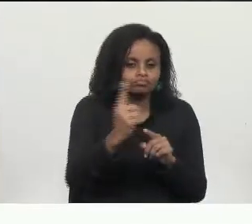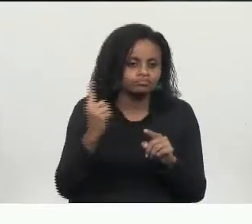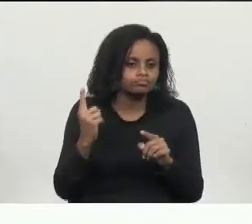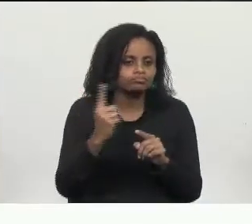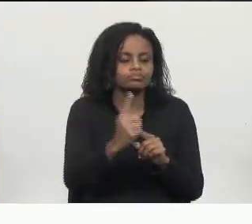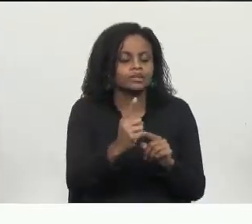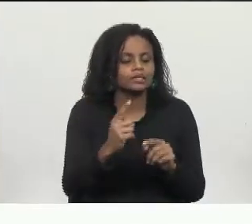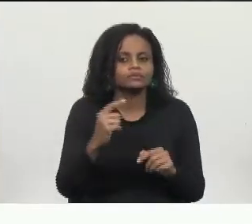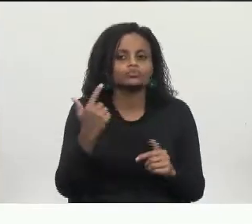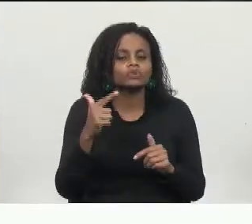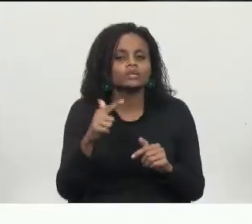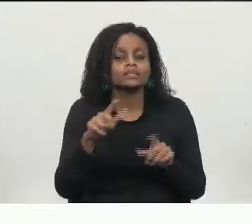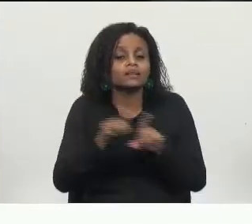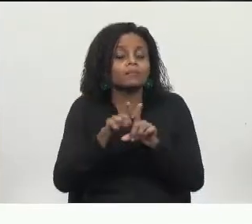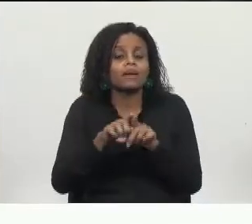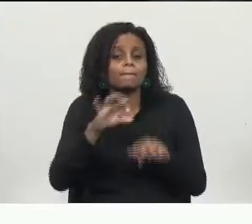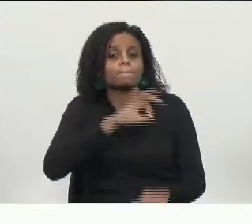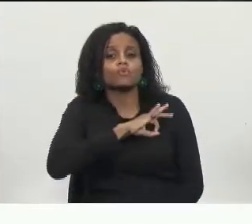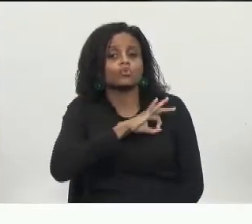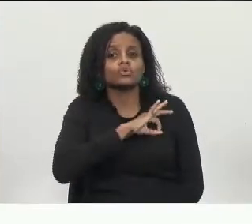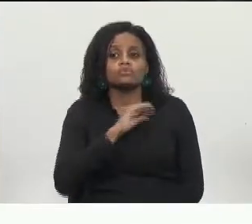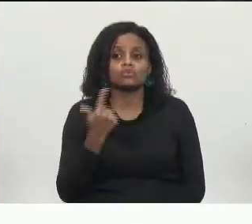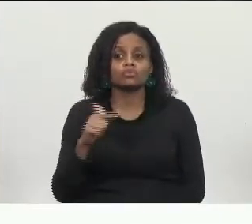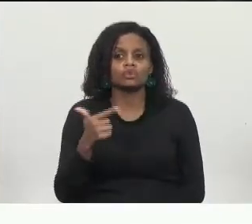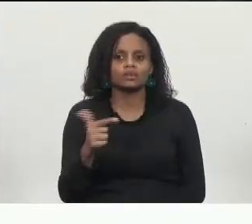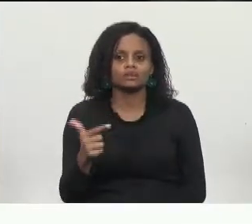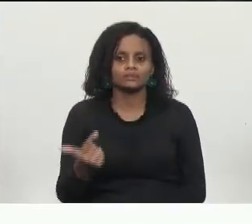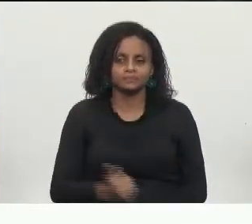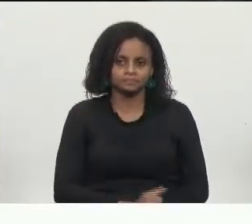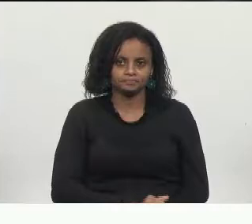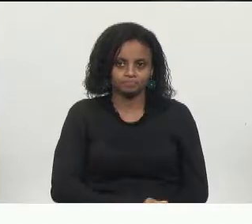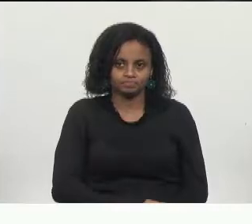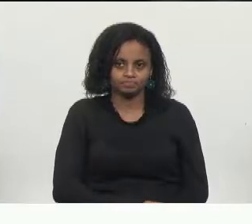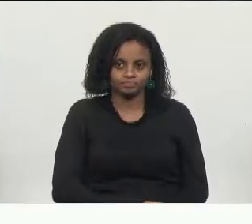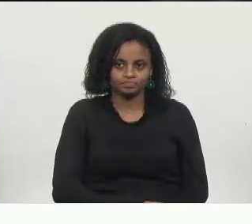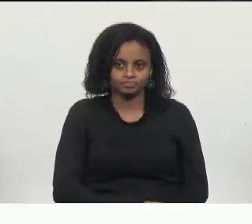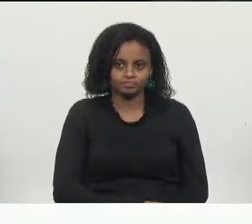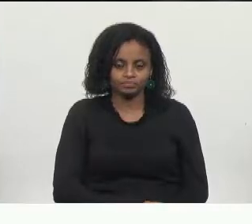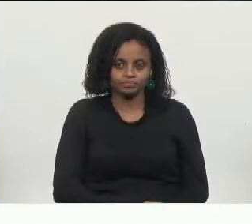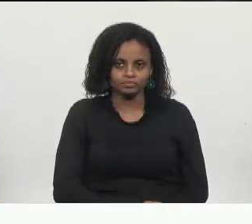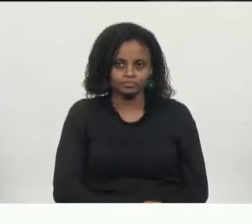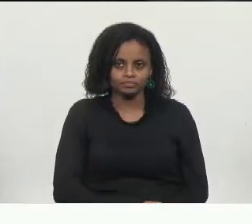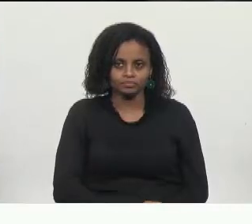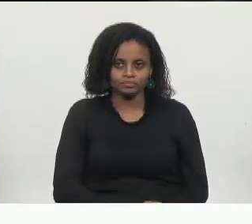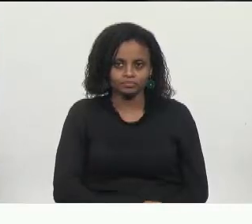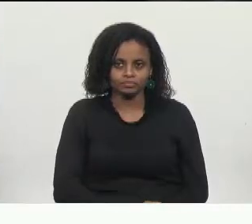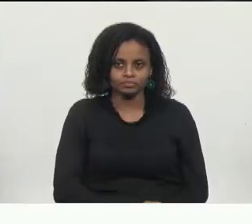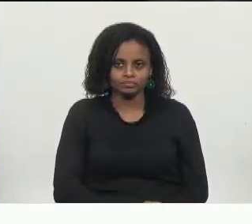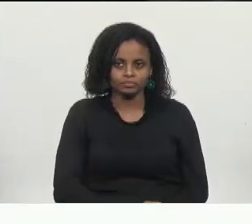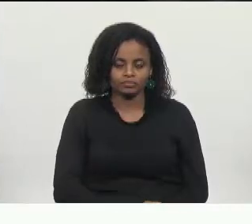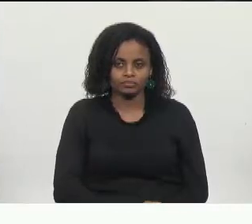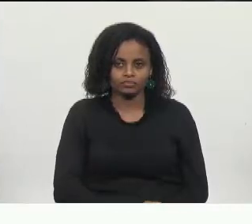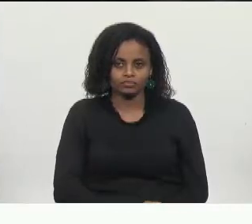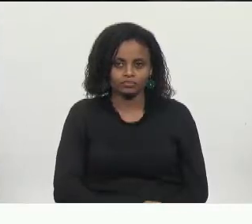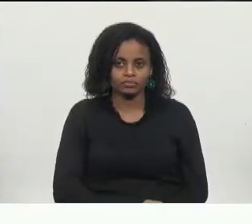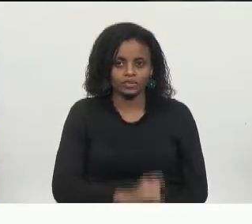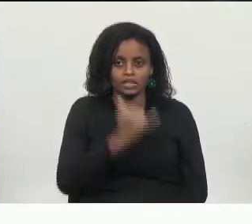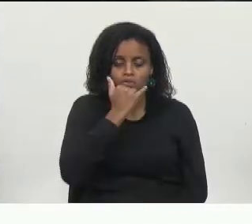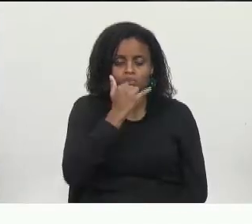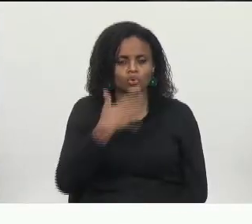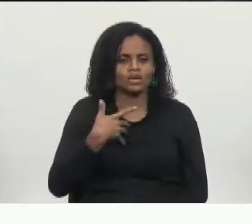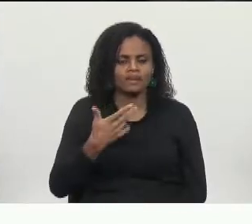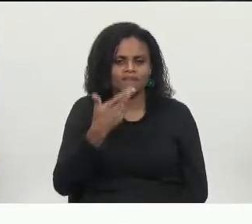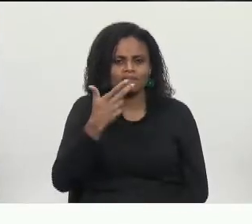você não tem esse aparato policial que lhe garanta permanecer desarmado. Queria até me corrigir aqui, que sem querer eu falei